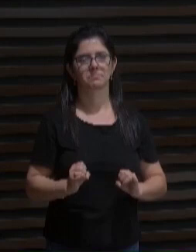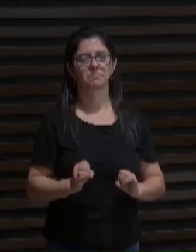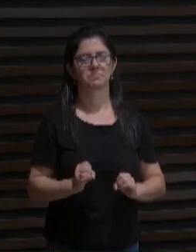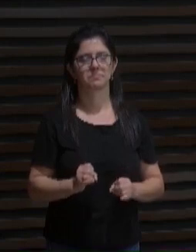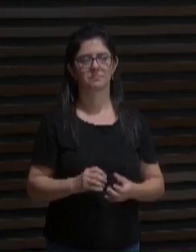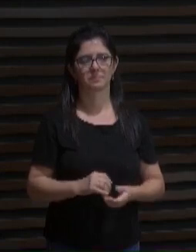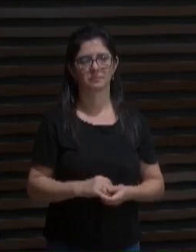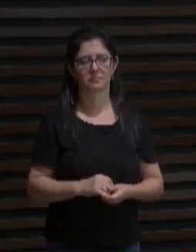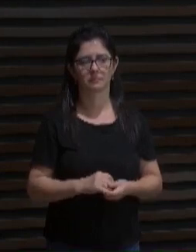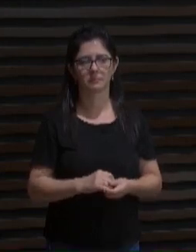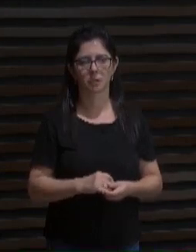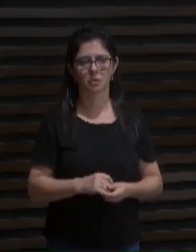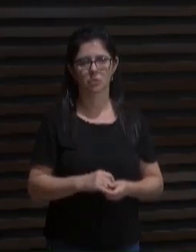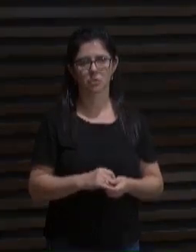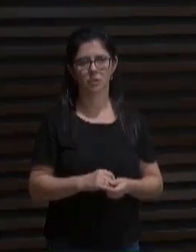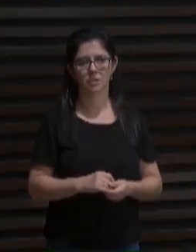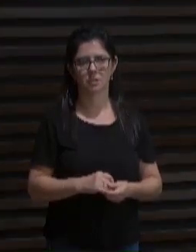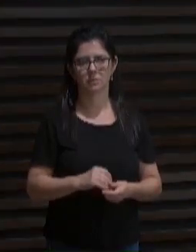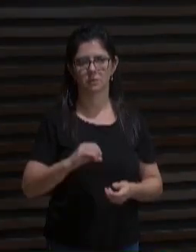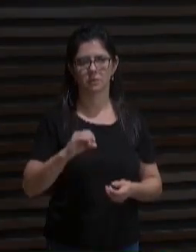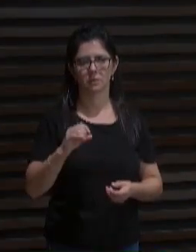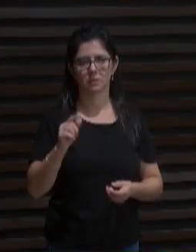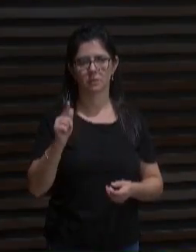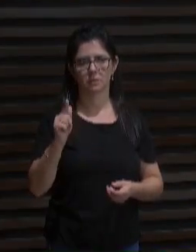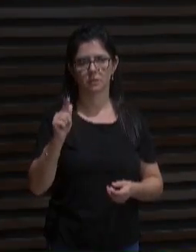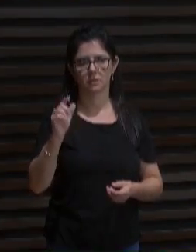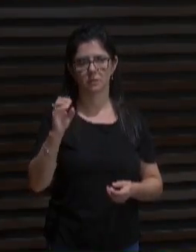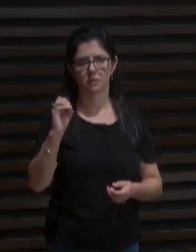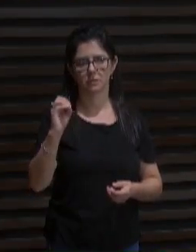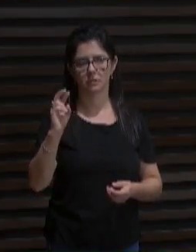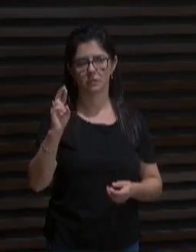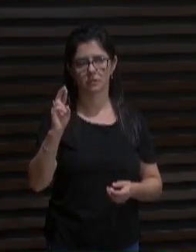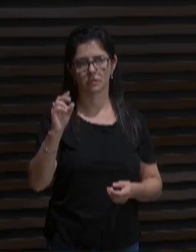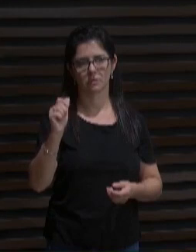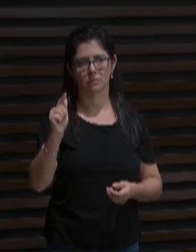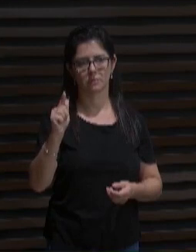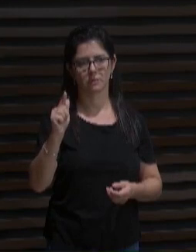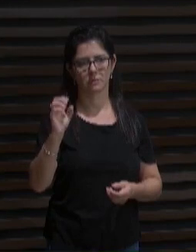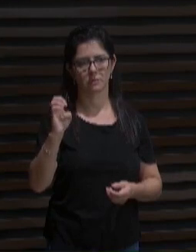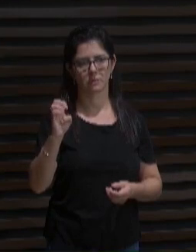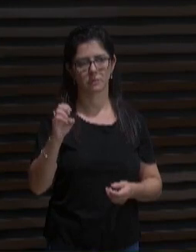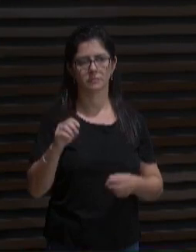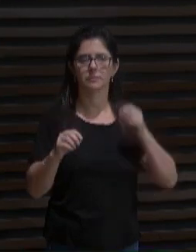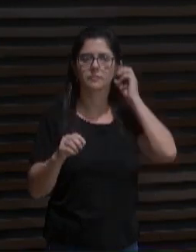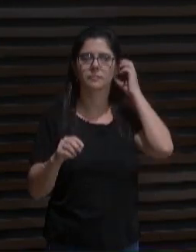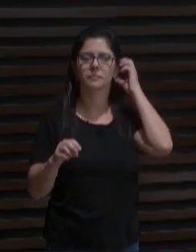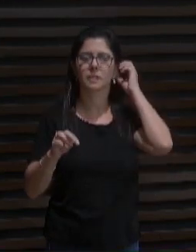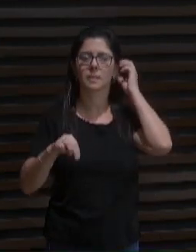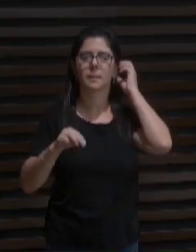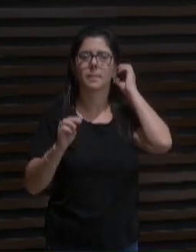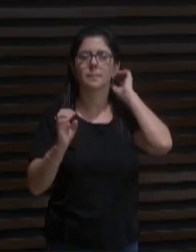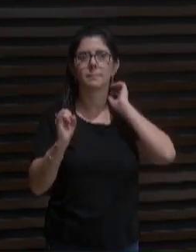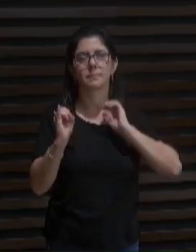George Miller era um homem que viveu confiando no poder de Deus.